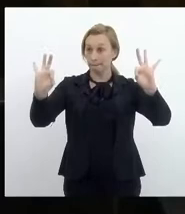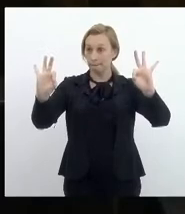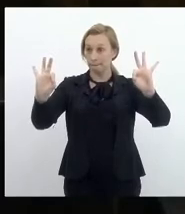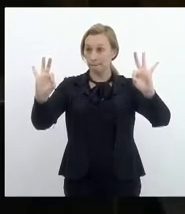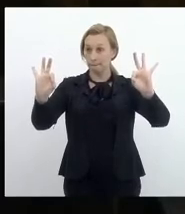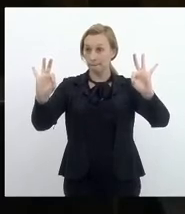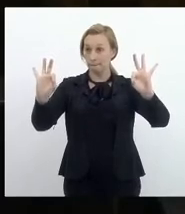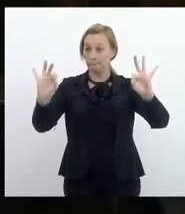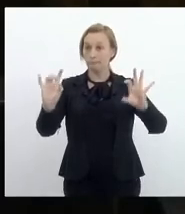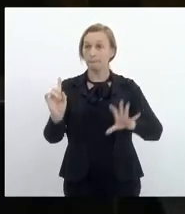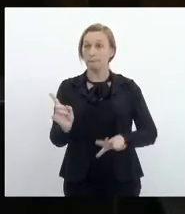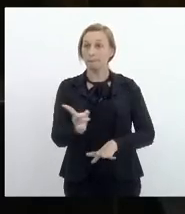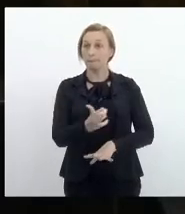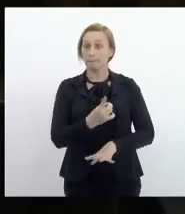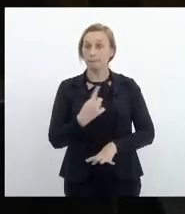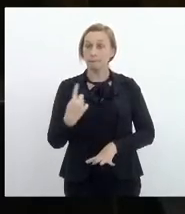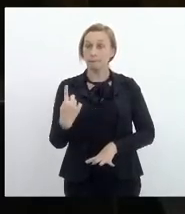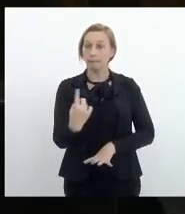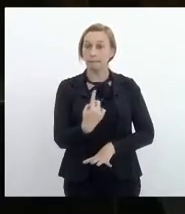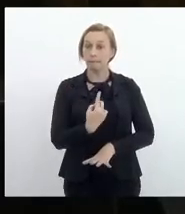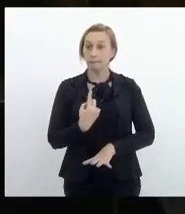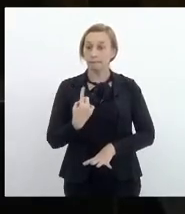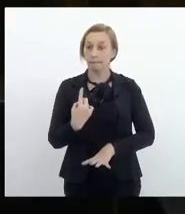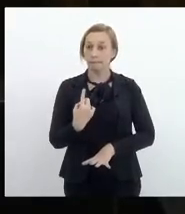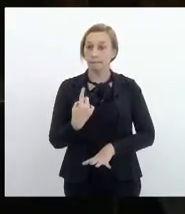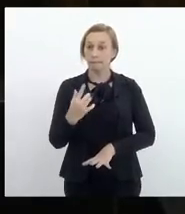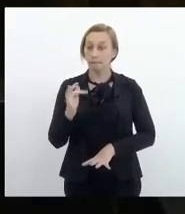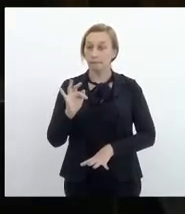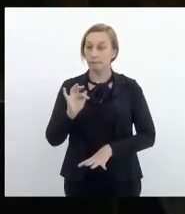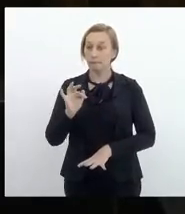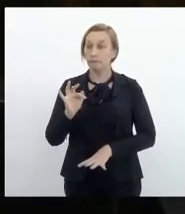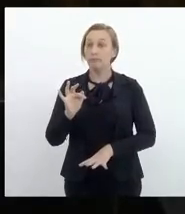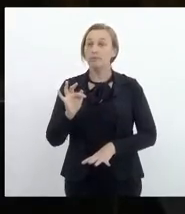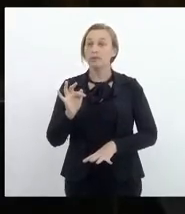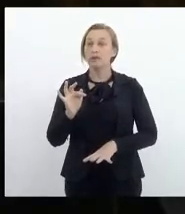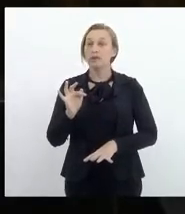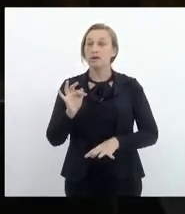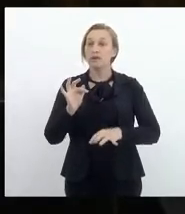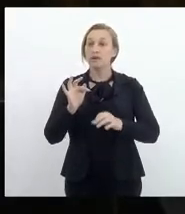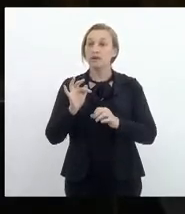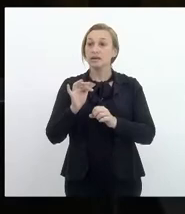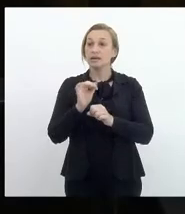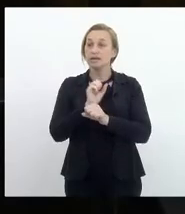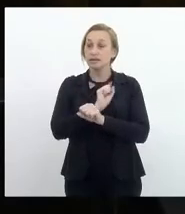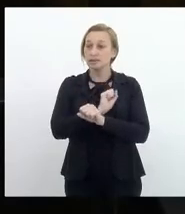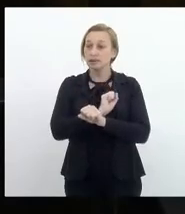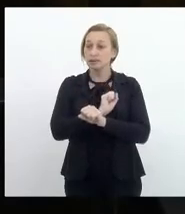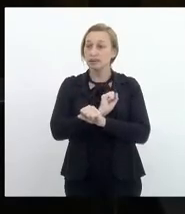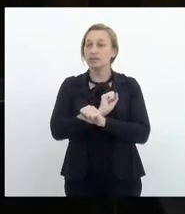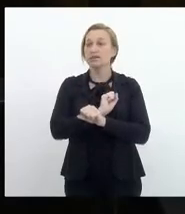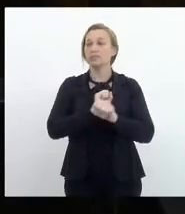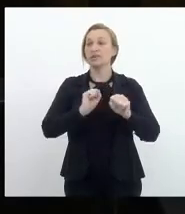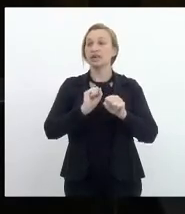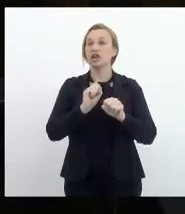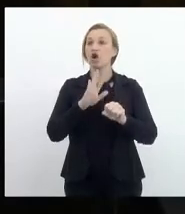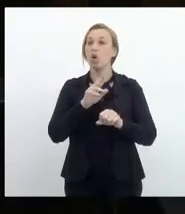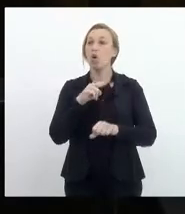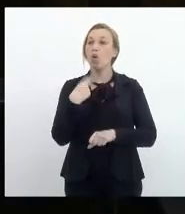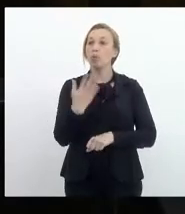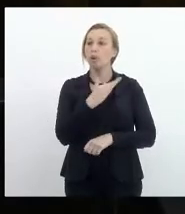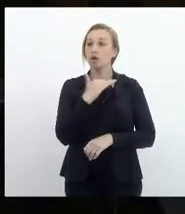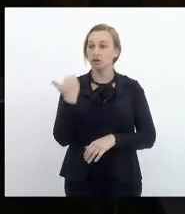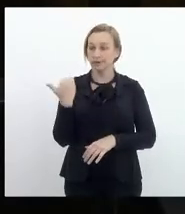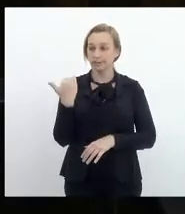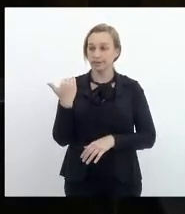nossos foras Independência ou Morte foi proclamada a